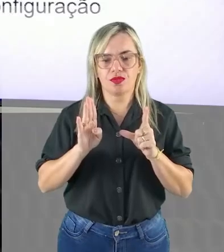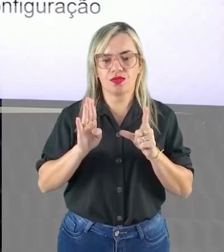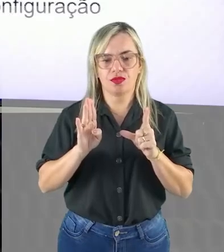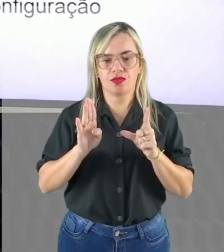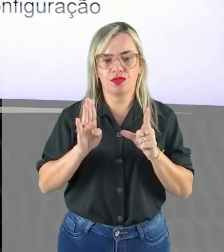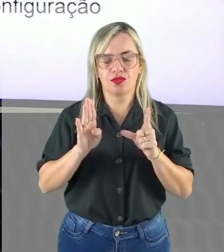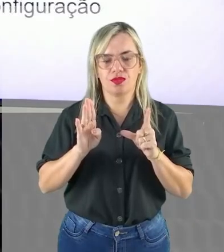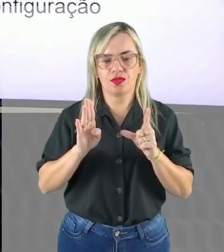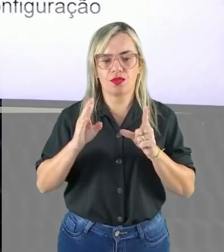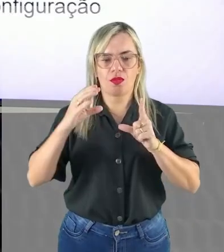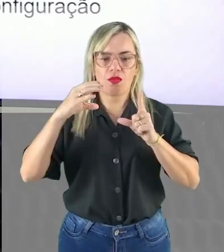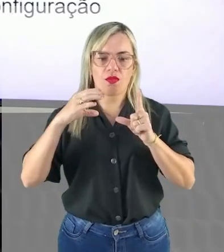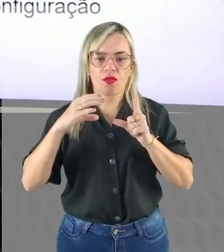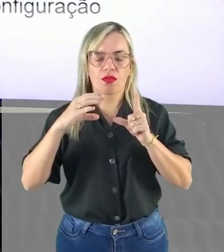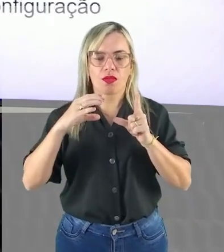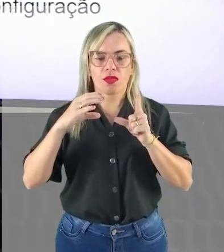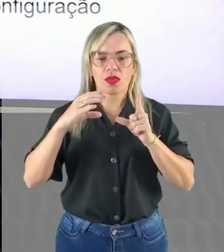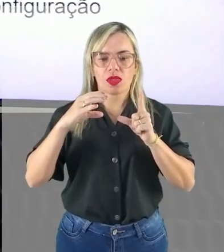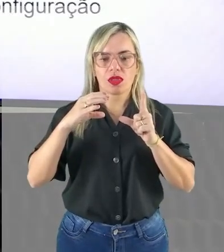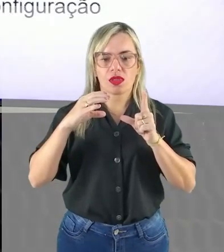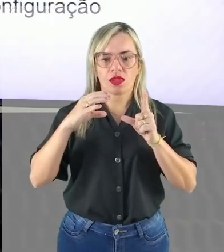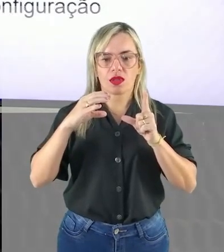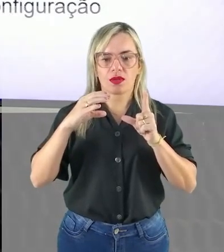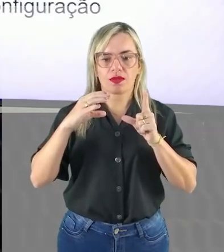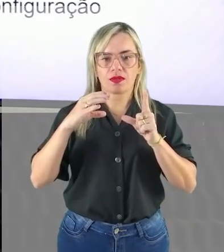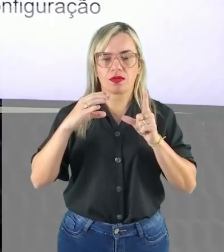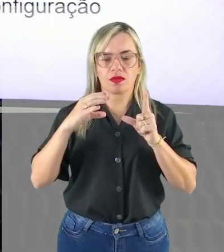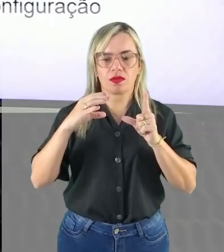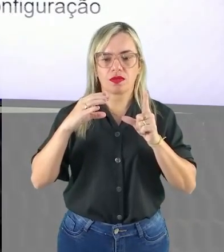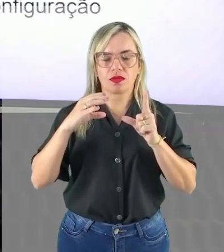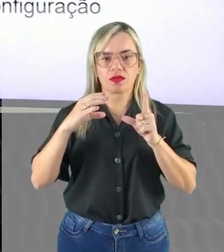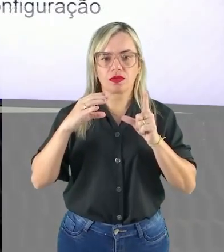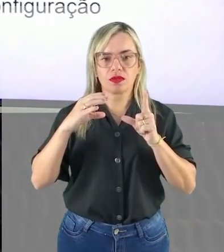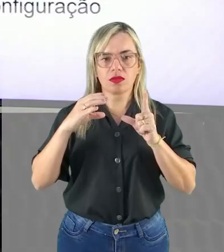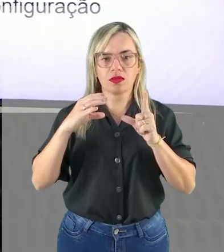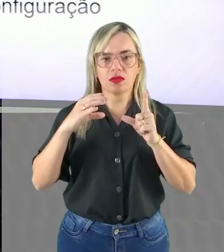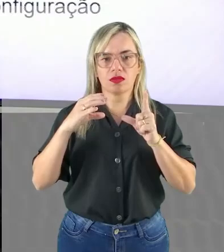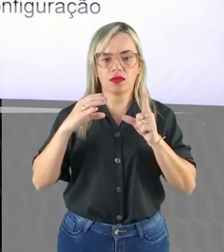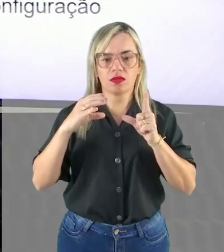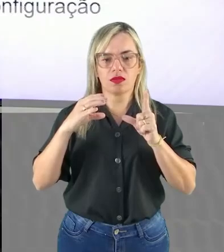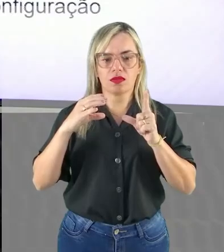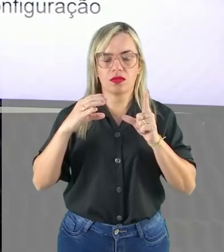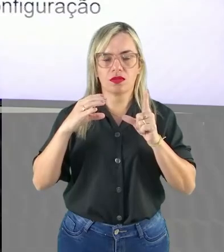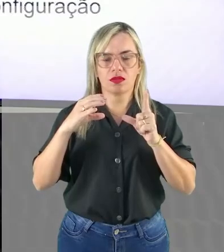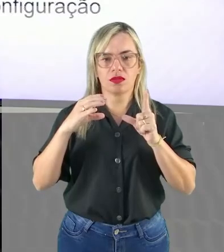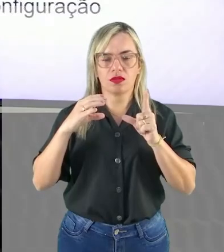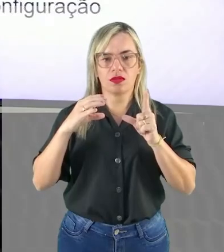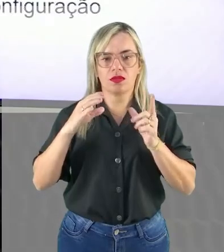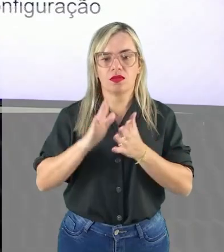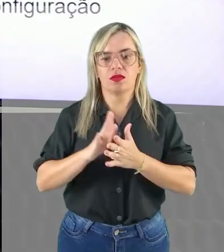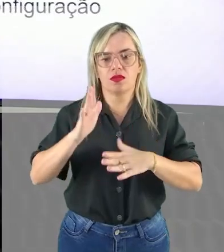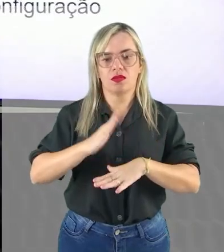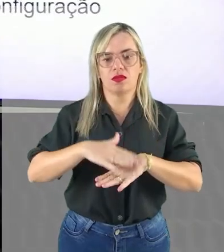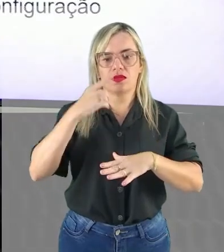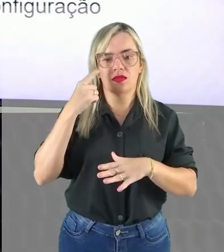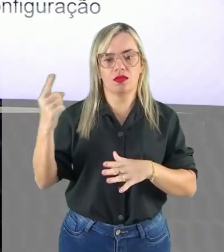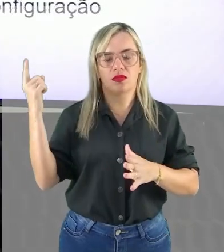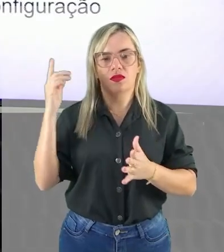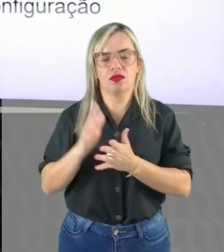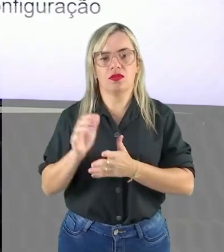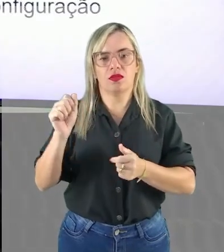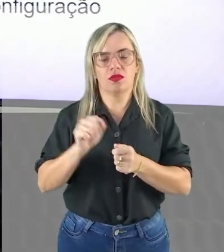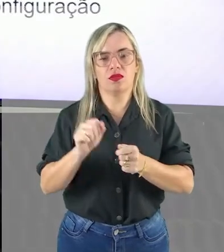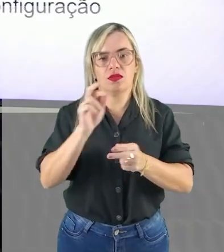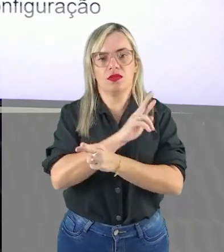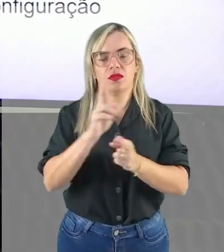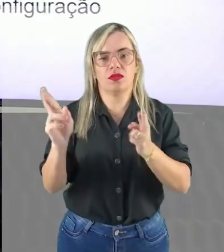isso. Letra C. Ao funcionamento de recursos tecnológicos obsoletos, mais uma vez fazendo a